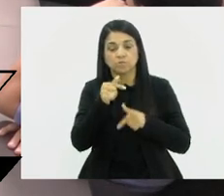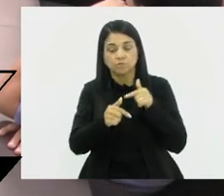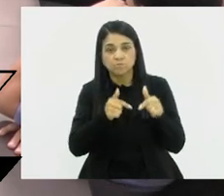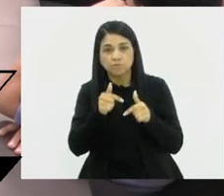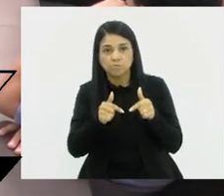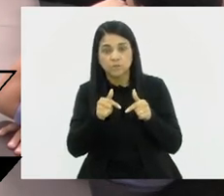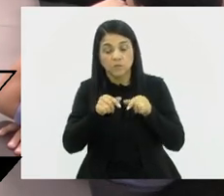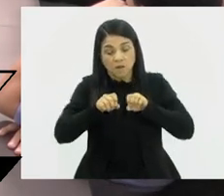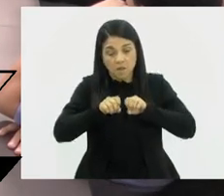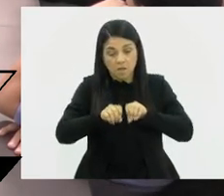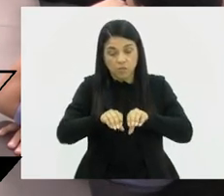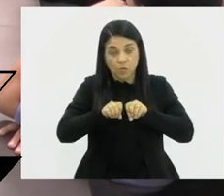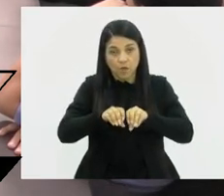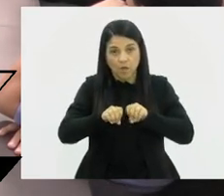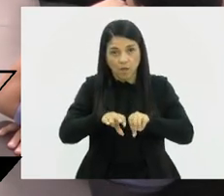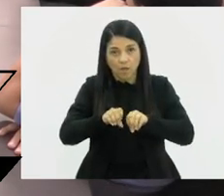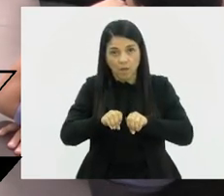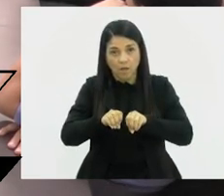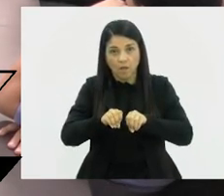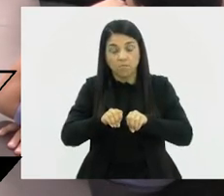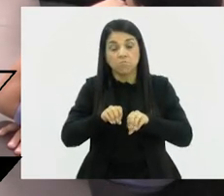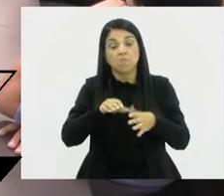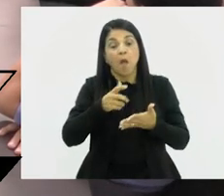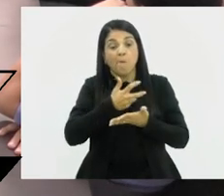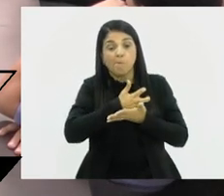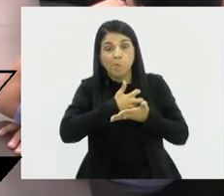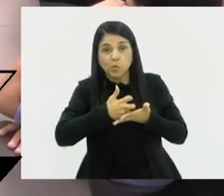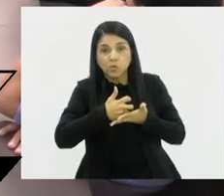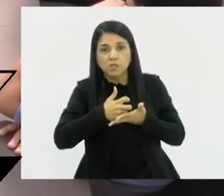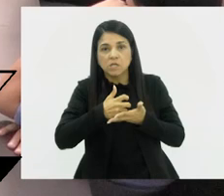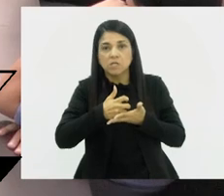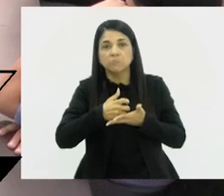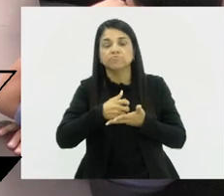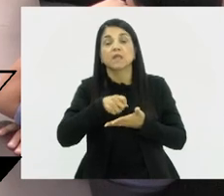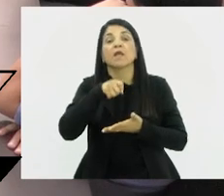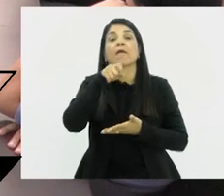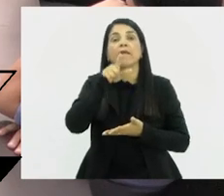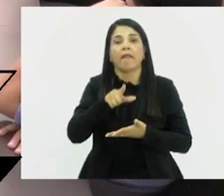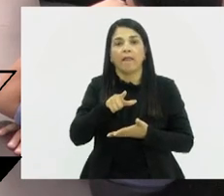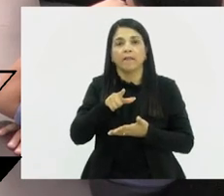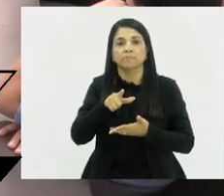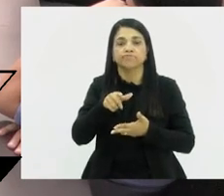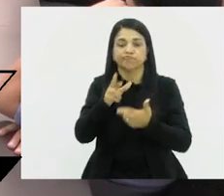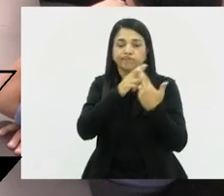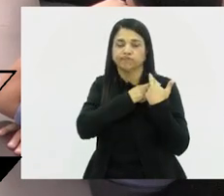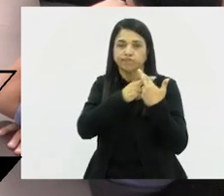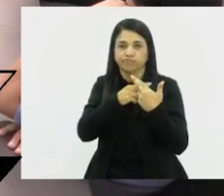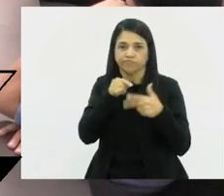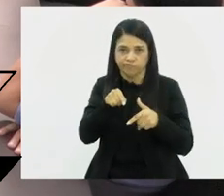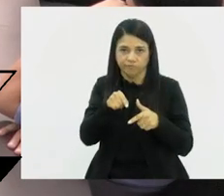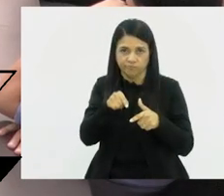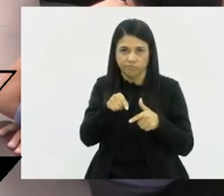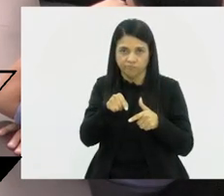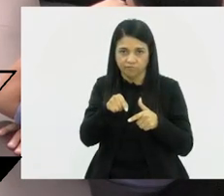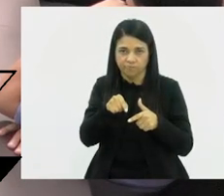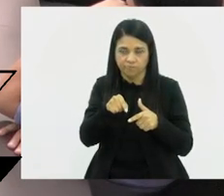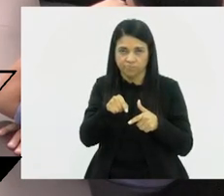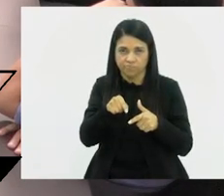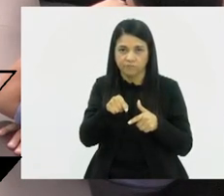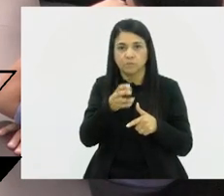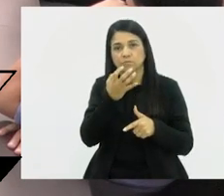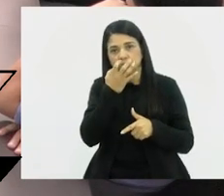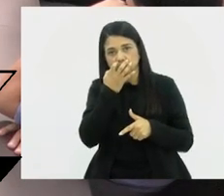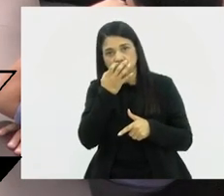educarmos para que possamos punir aqueles que realmente tornam possíveis esses ataques, né, que são os responsáveis